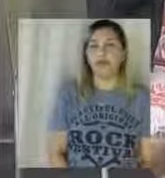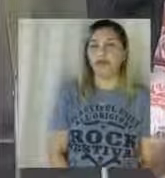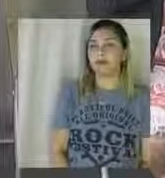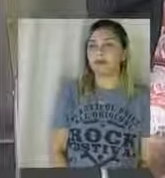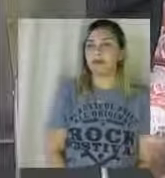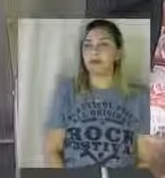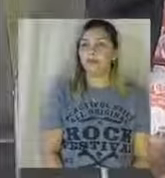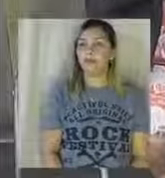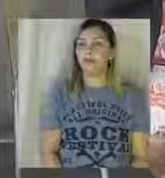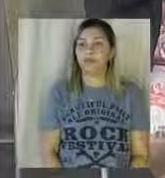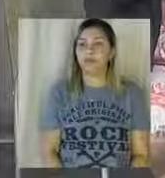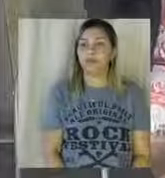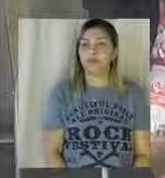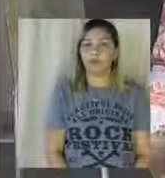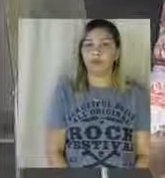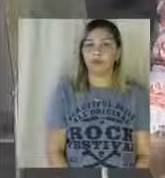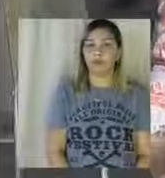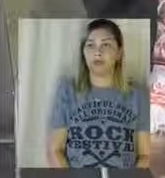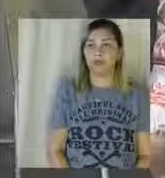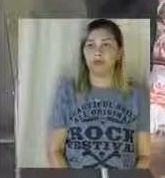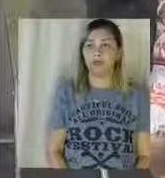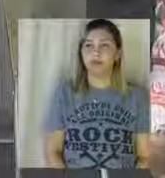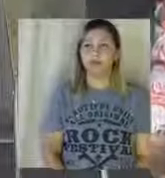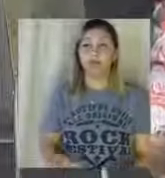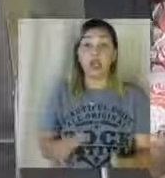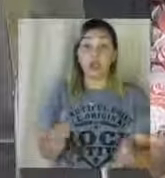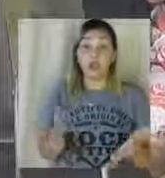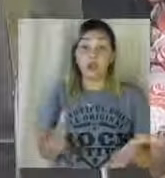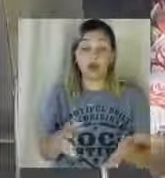Vamos falar de preconceito?